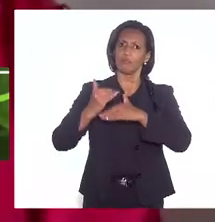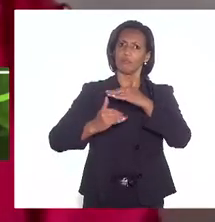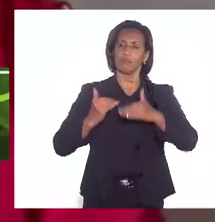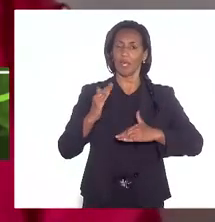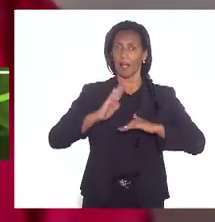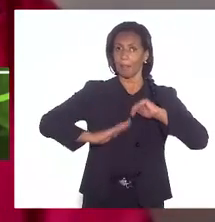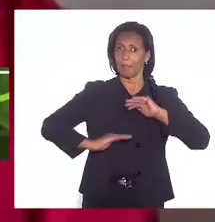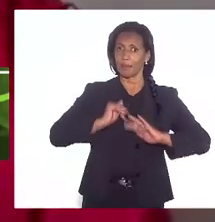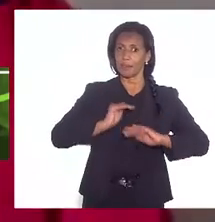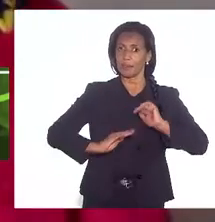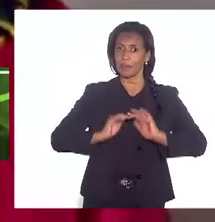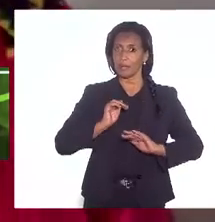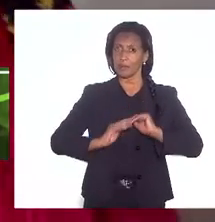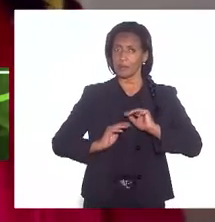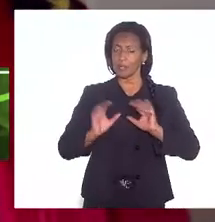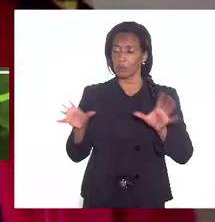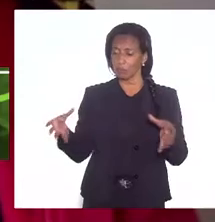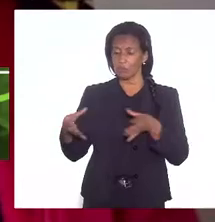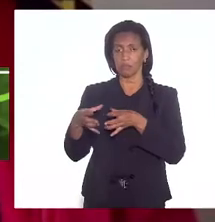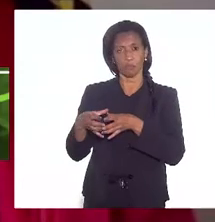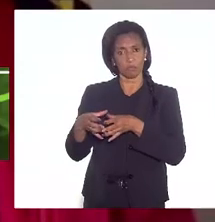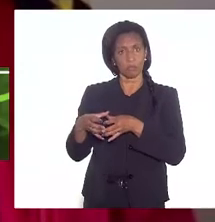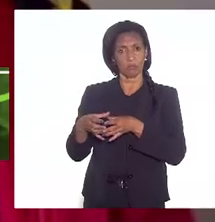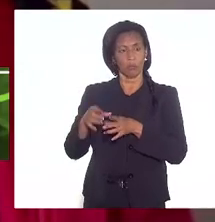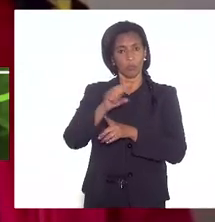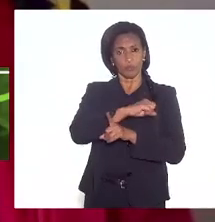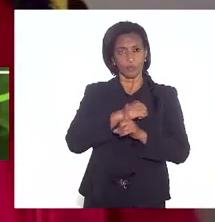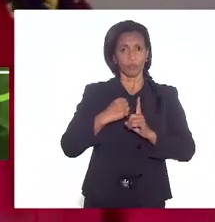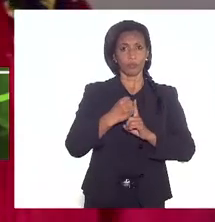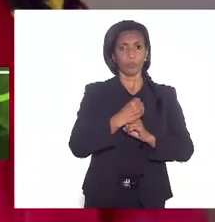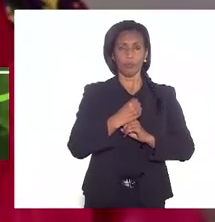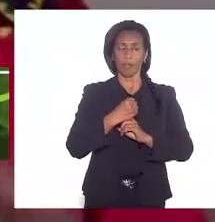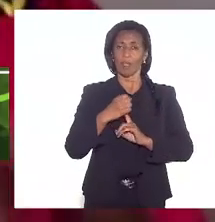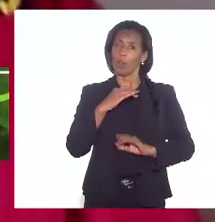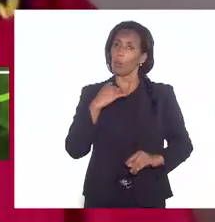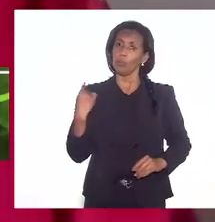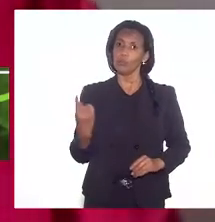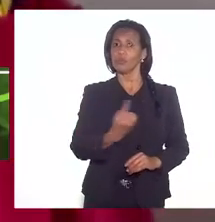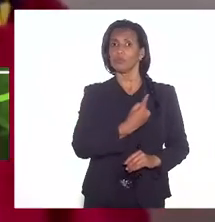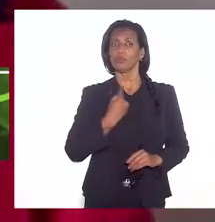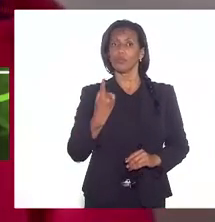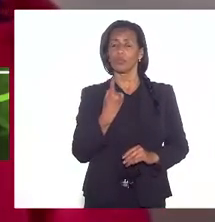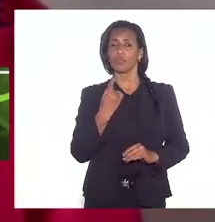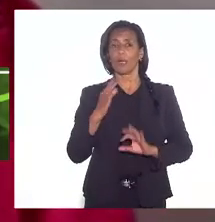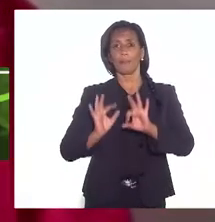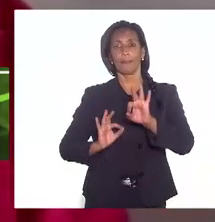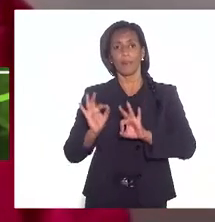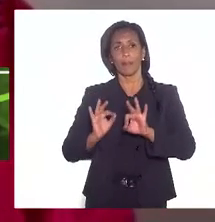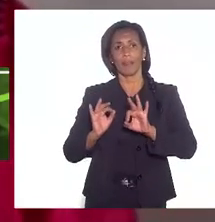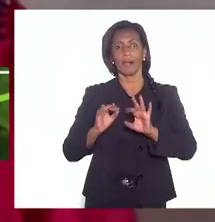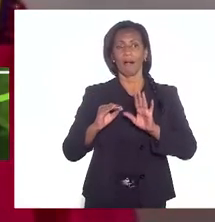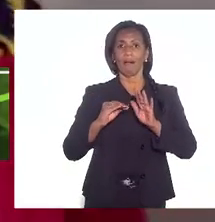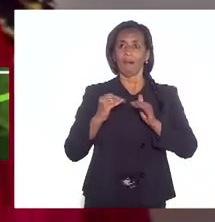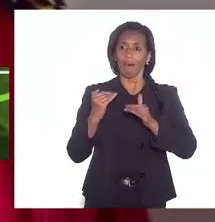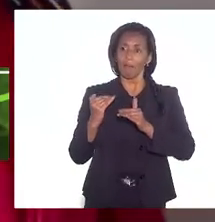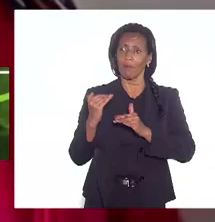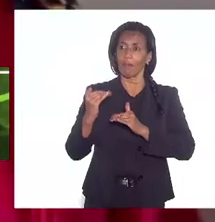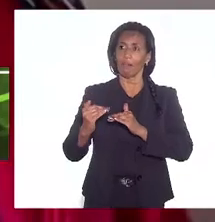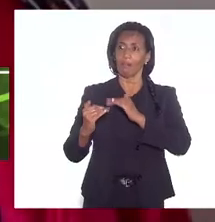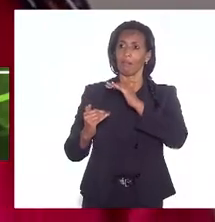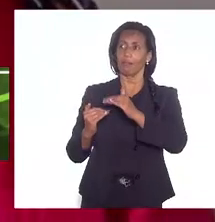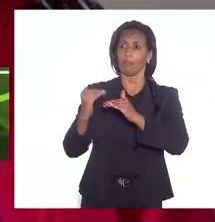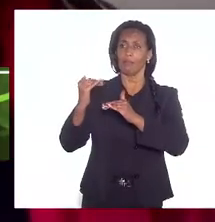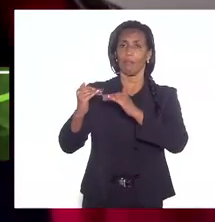capacitação da nossa sociedade como um todo a gente fala sobre preparar etapas para que os nossos